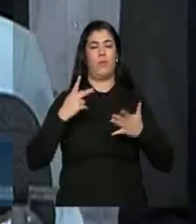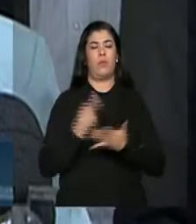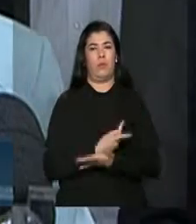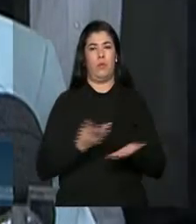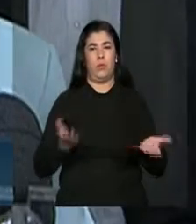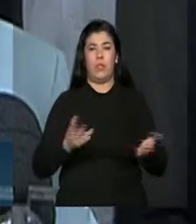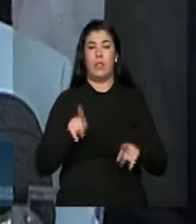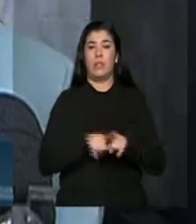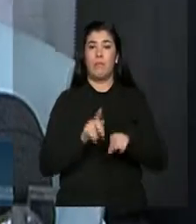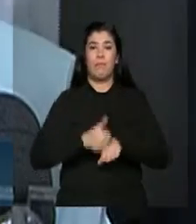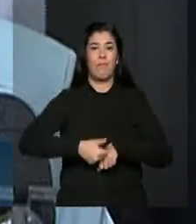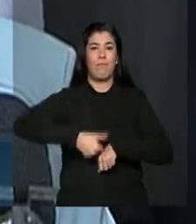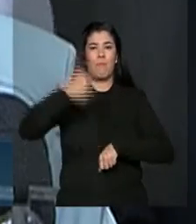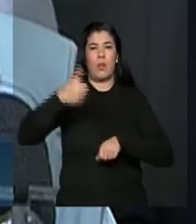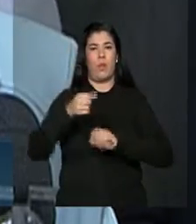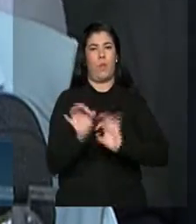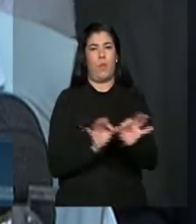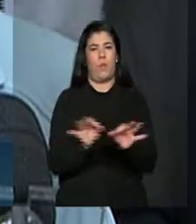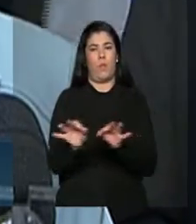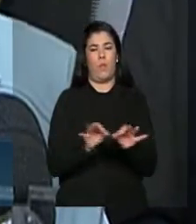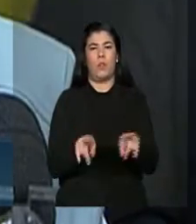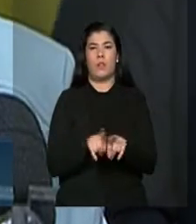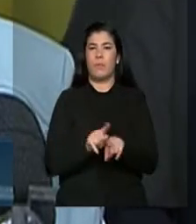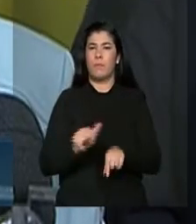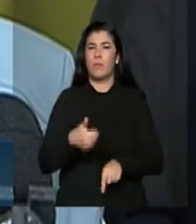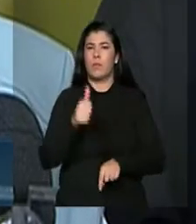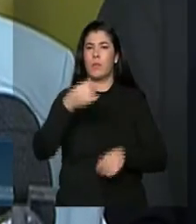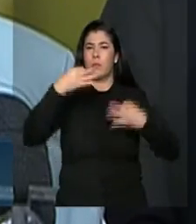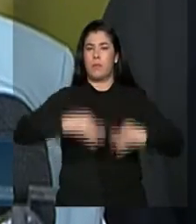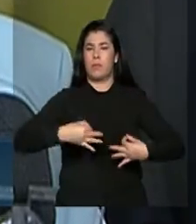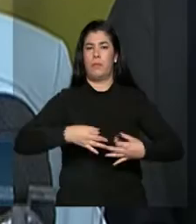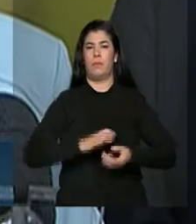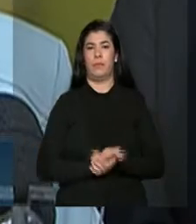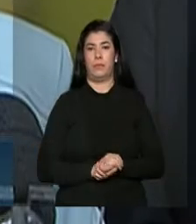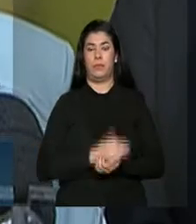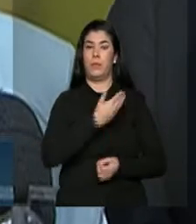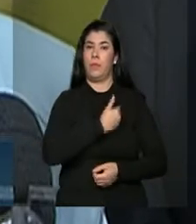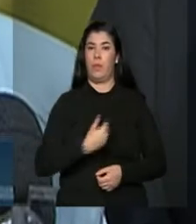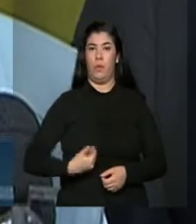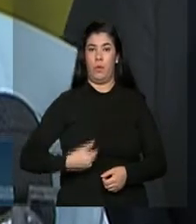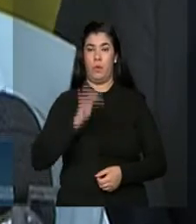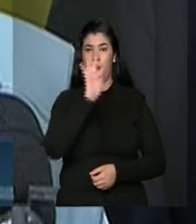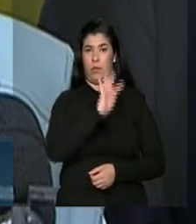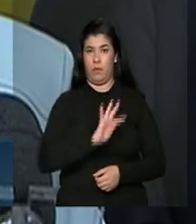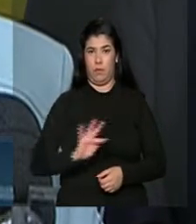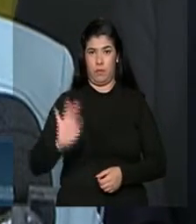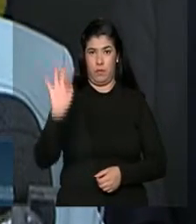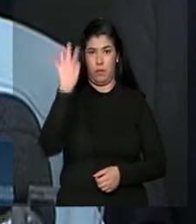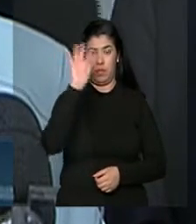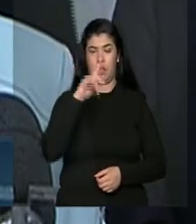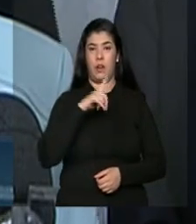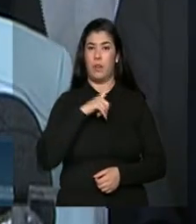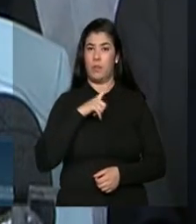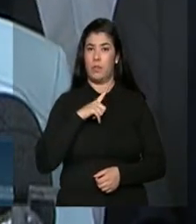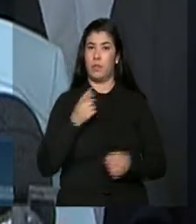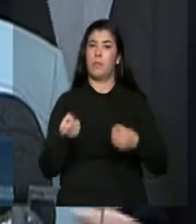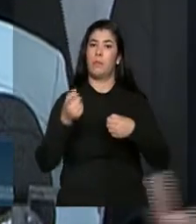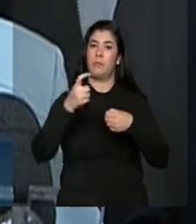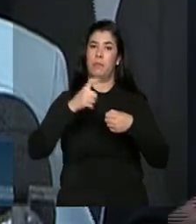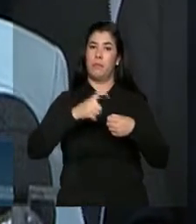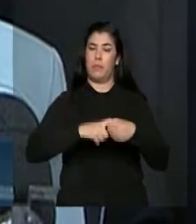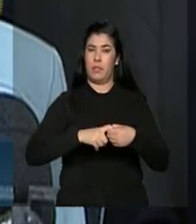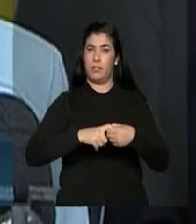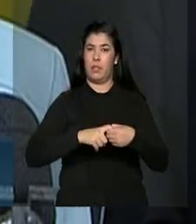a melhor Olimpíada com a melhor organização, com a melhor qualidade. O governo federal é parceiro desses